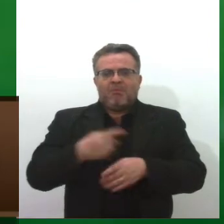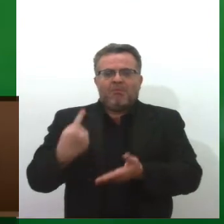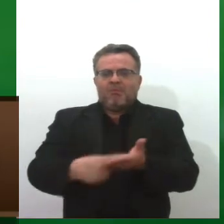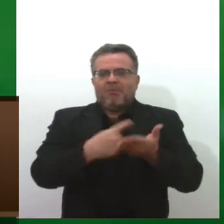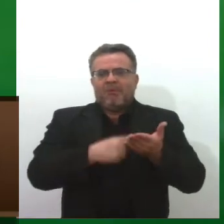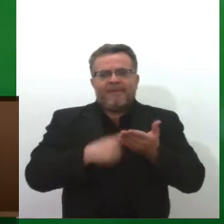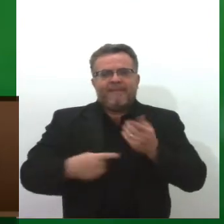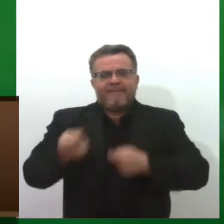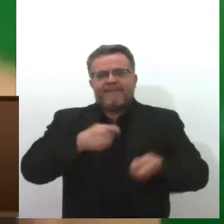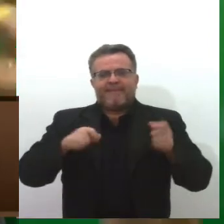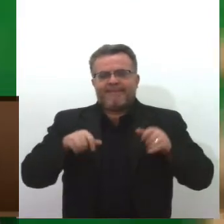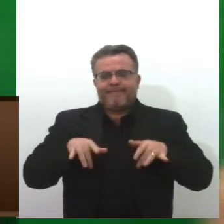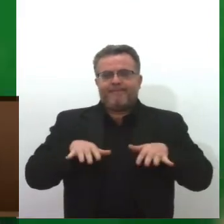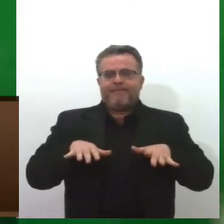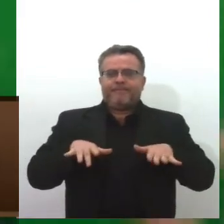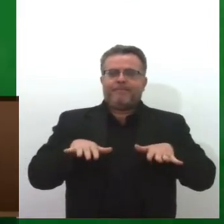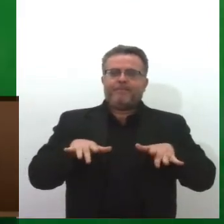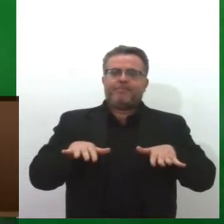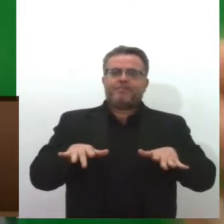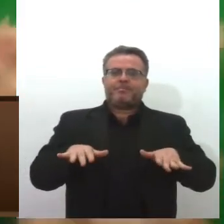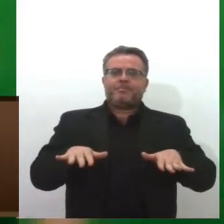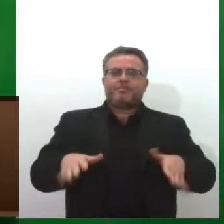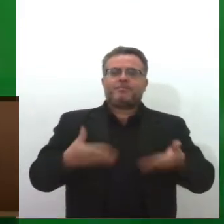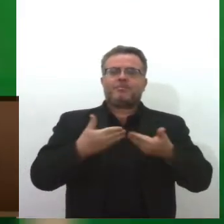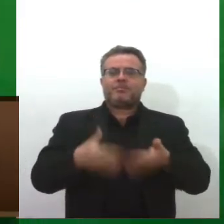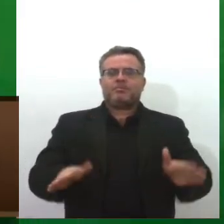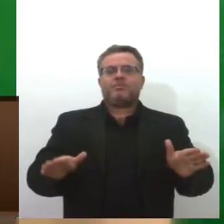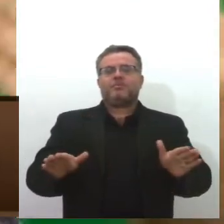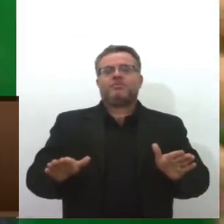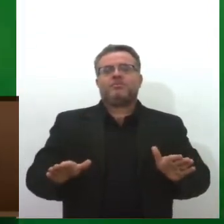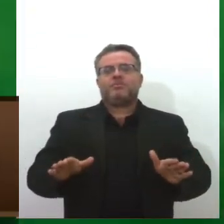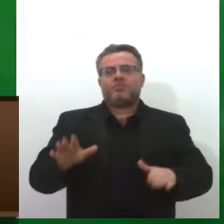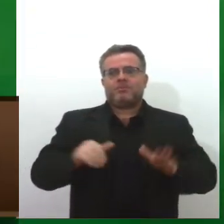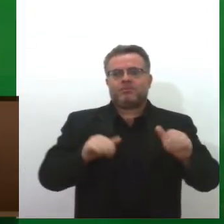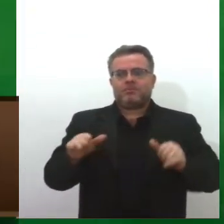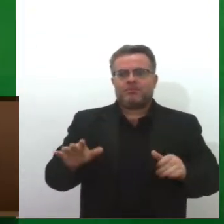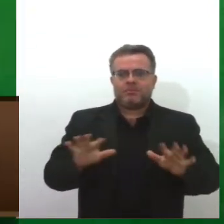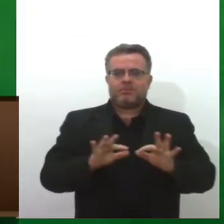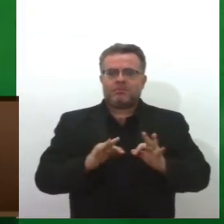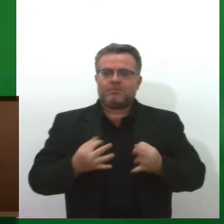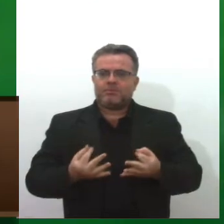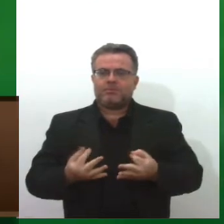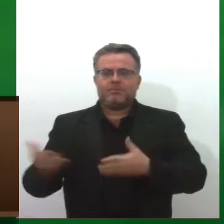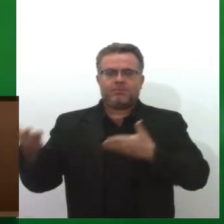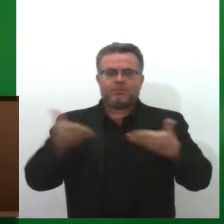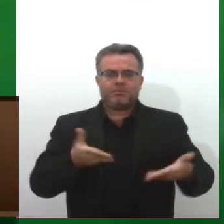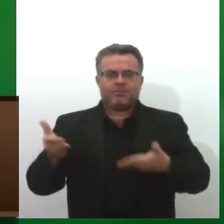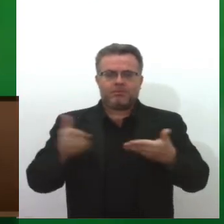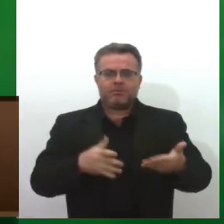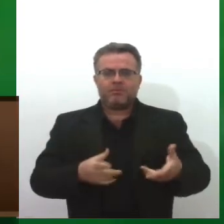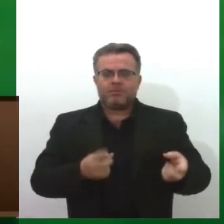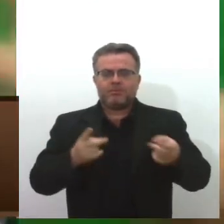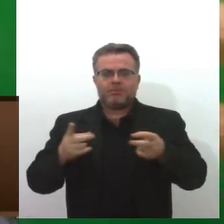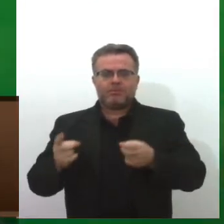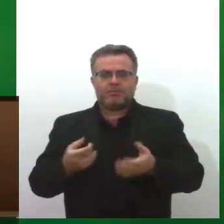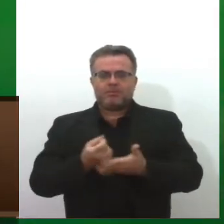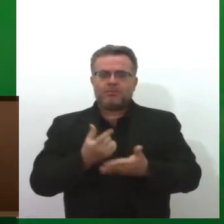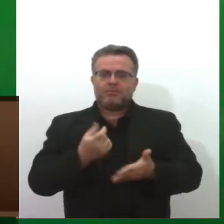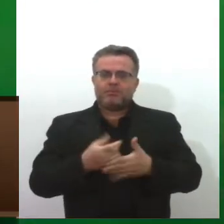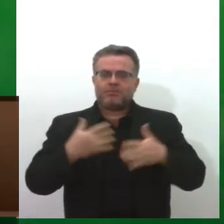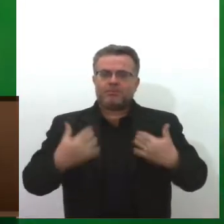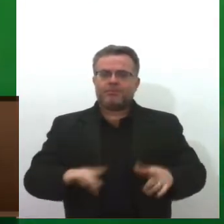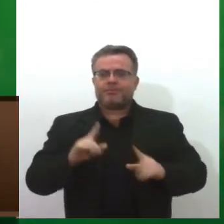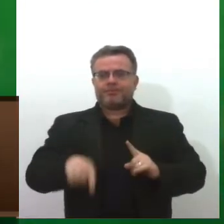pôde ter a volta, né, da visita da família e levando para o centro comercial. Então, a possibilidade de criar